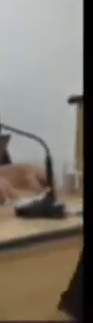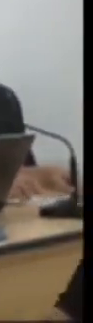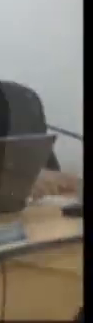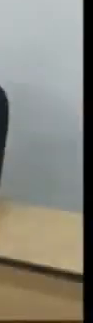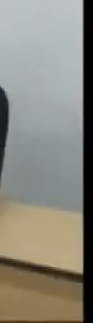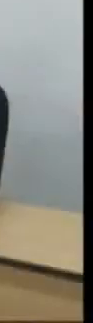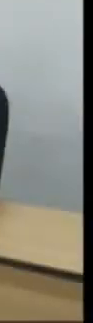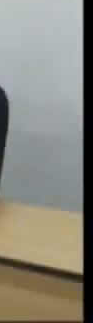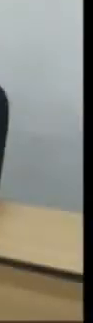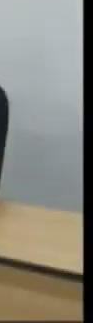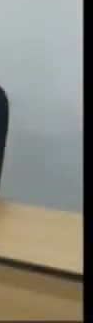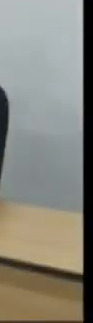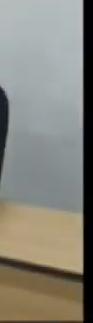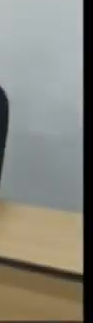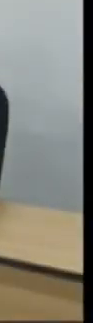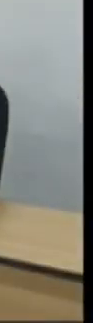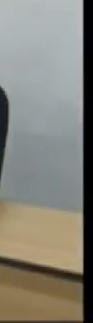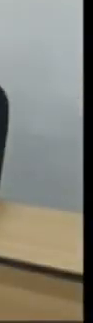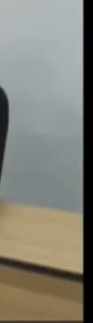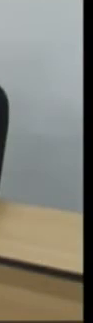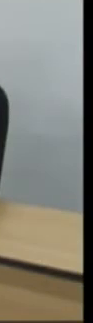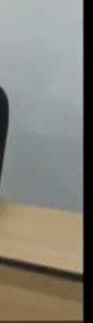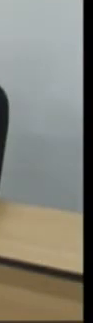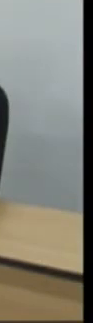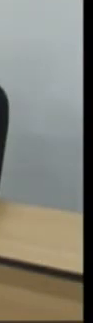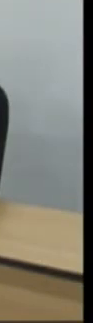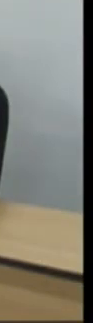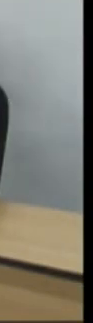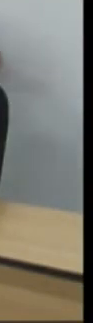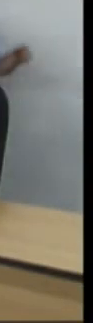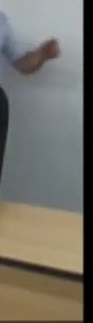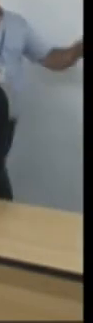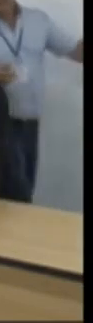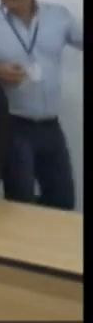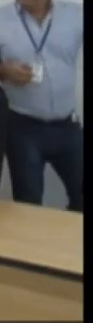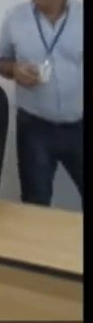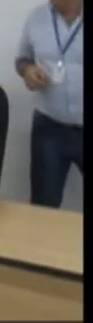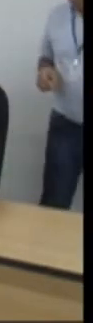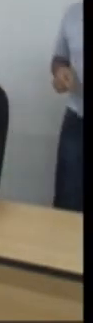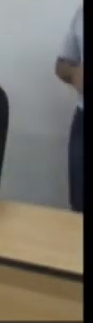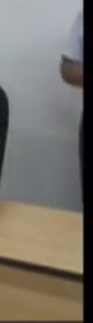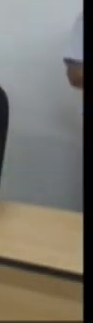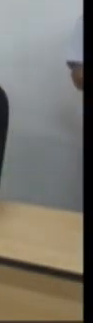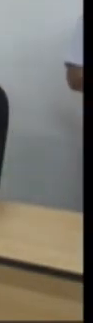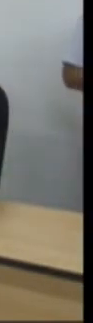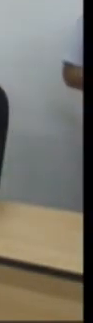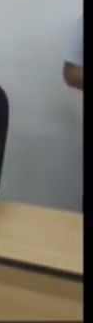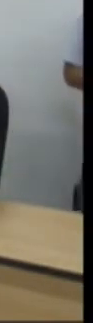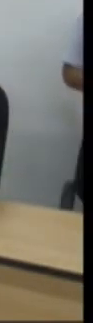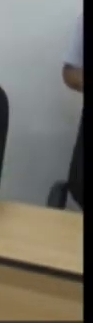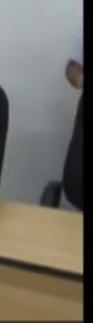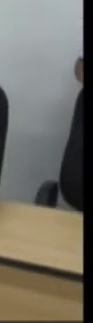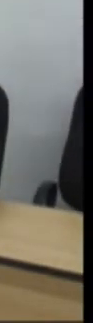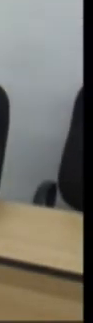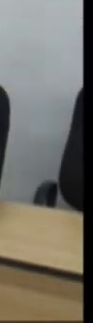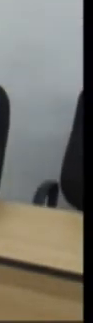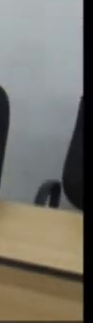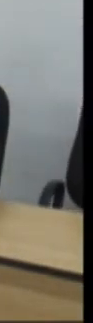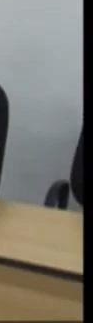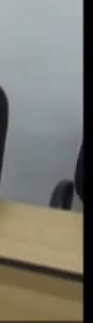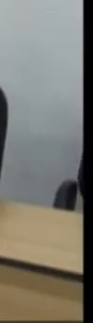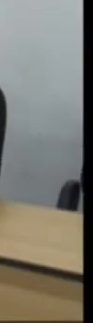Convidamos para compor a mesa dos trabalhos, juntamente conosco, a representante do Poder Executivo, a senhora Ana